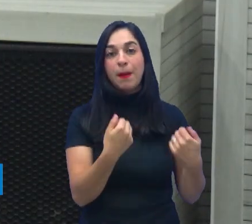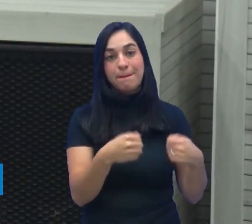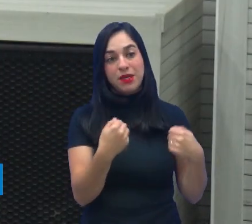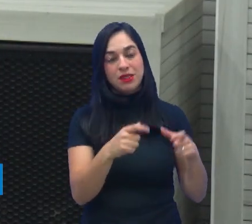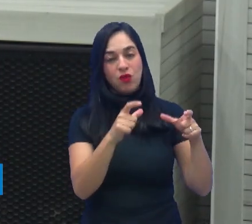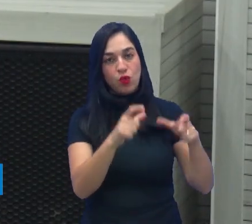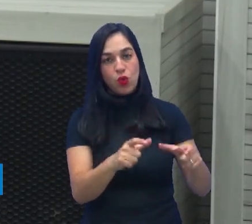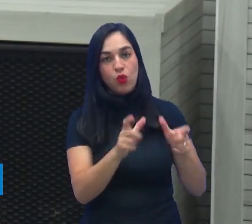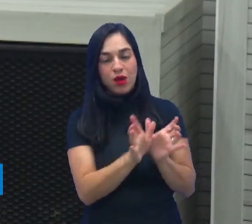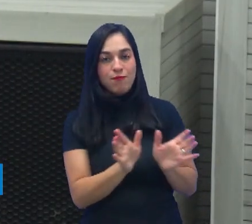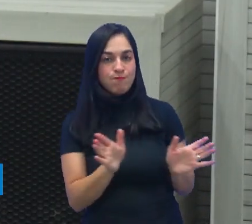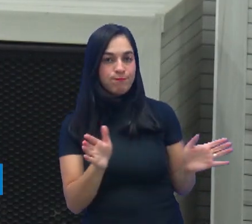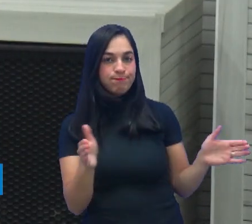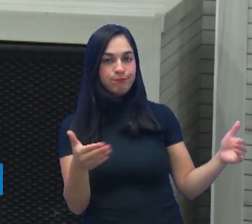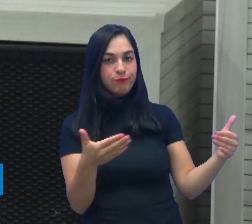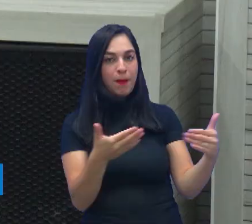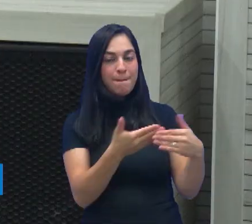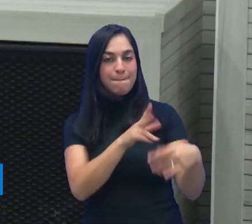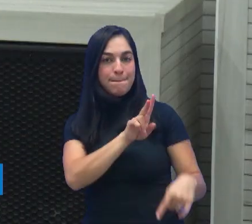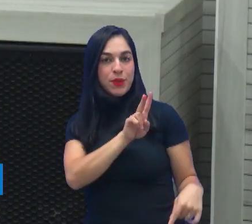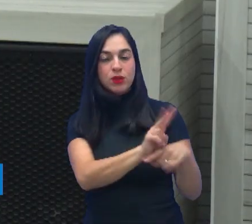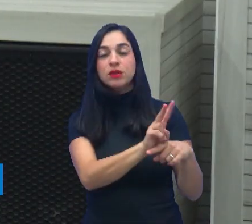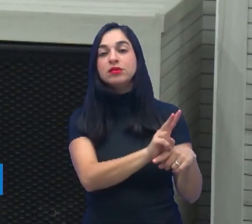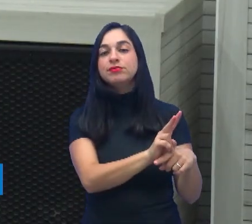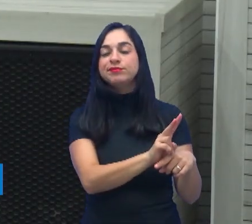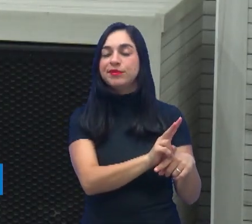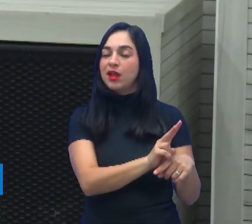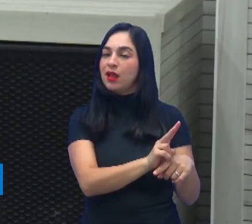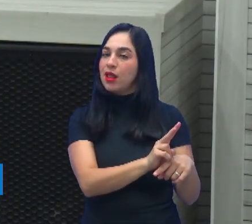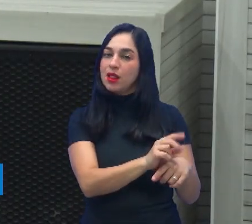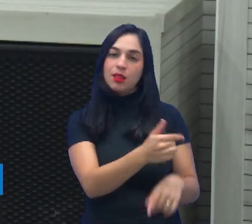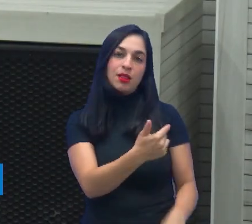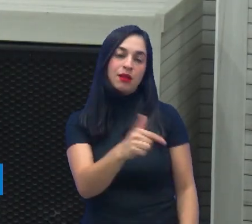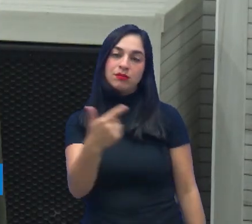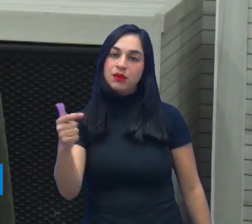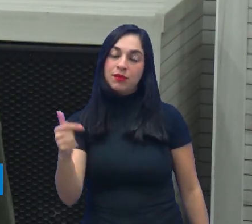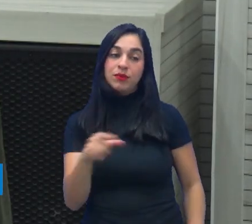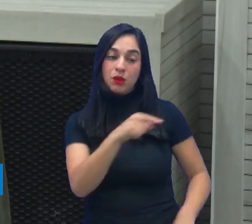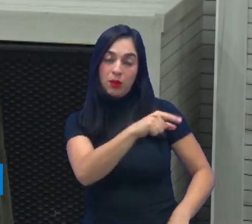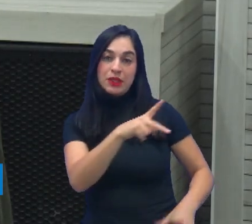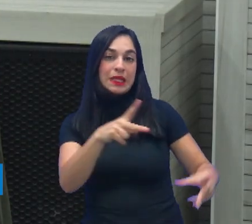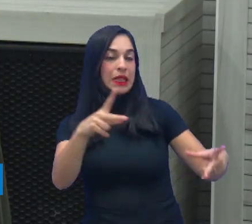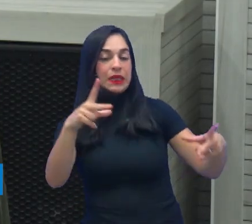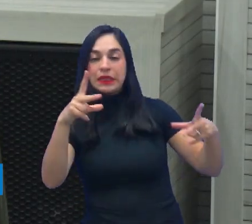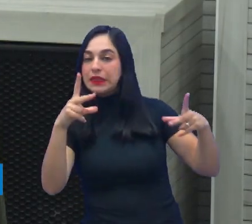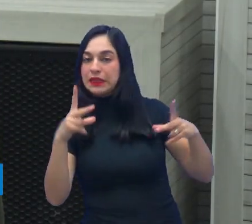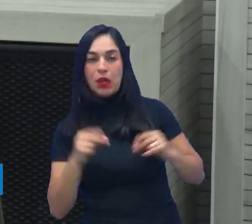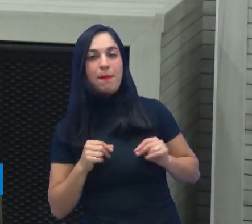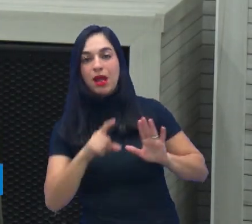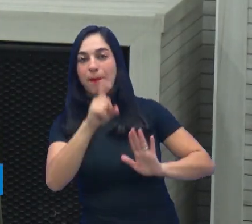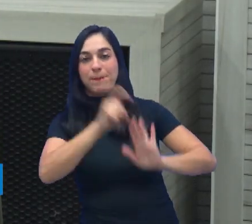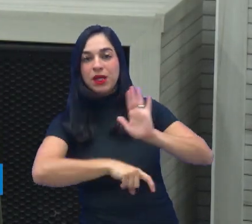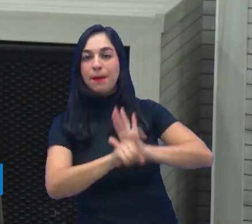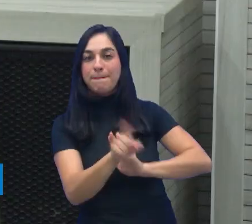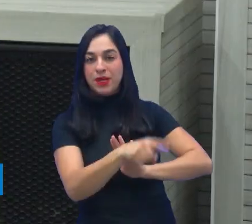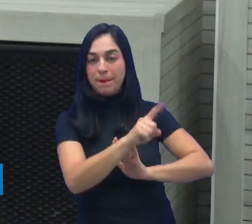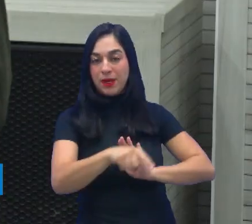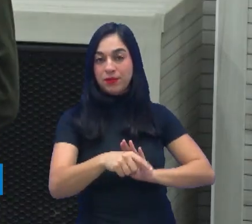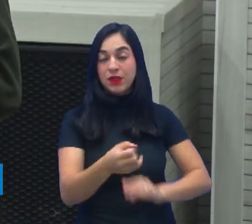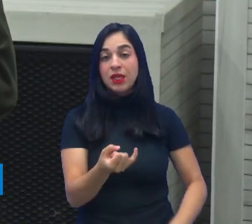para fazer a proteção, não fez, então ela passou a ser não merecedora desse desconto. E se você colocar aí no